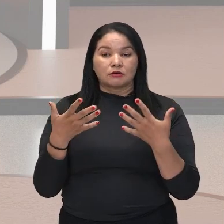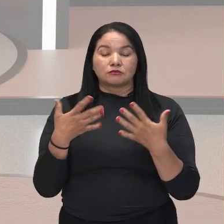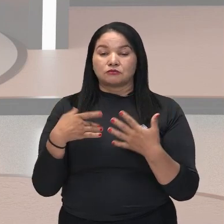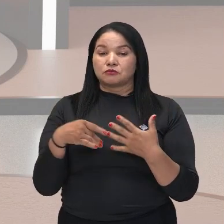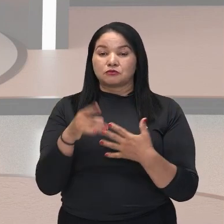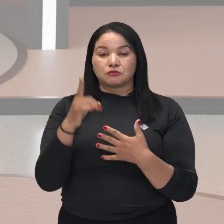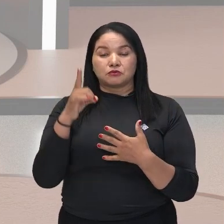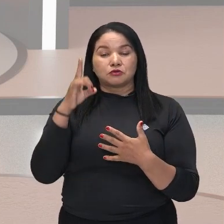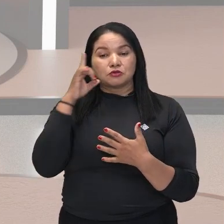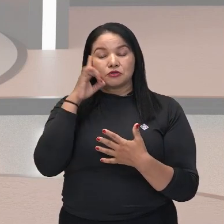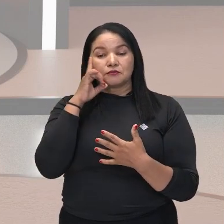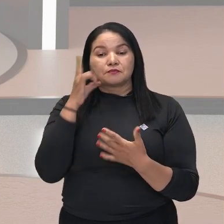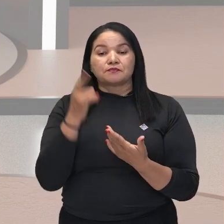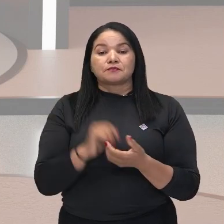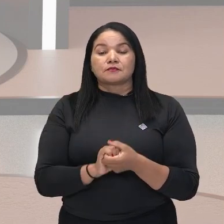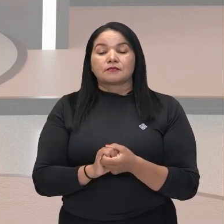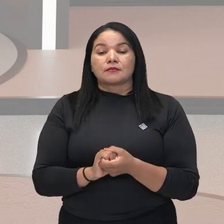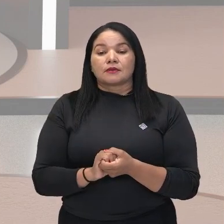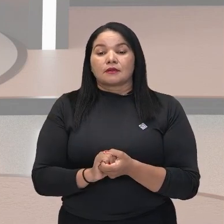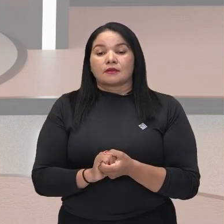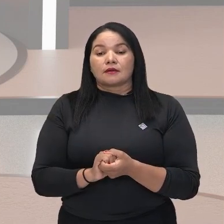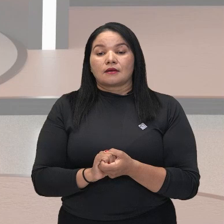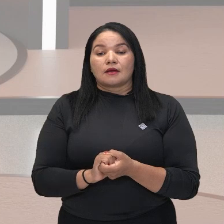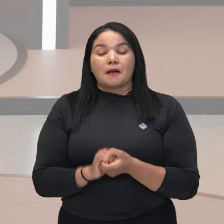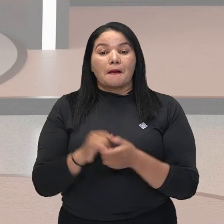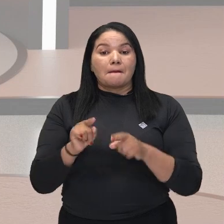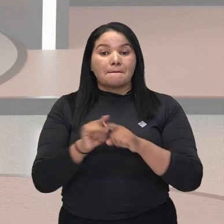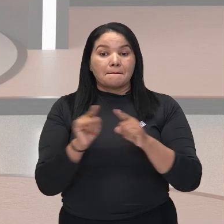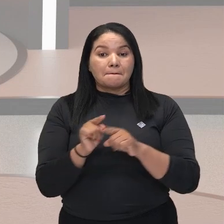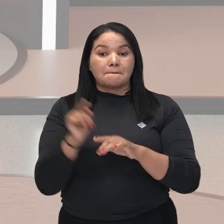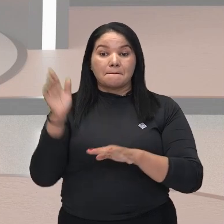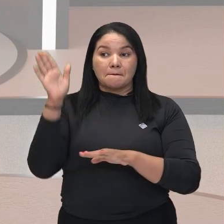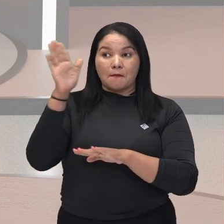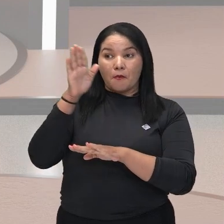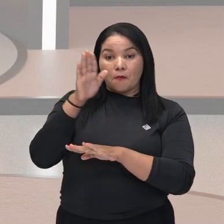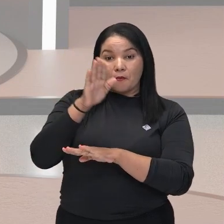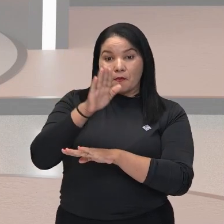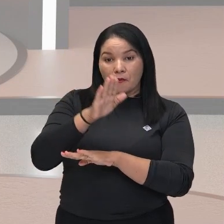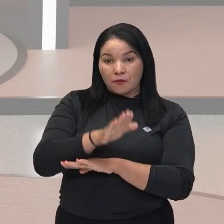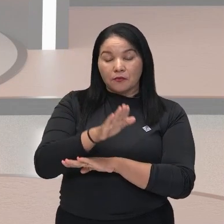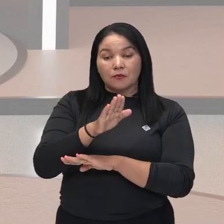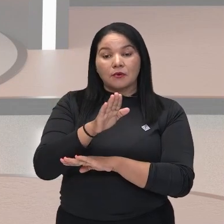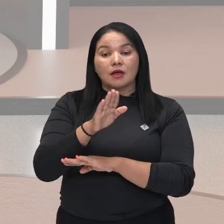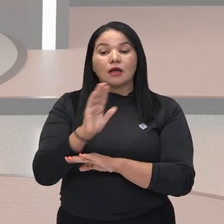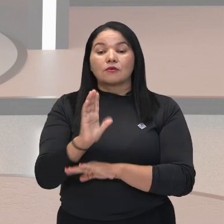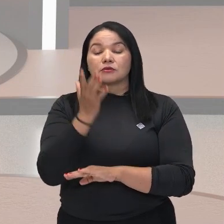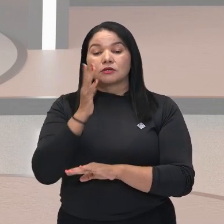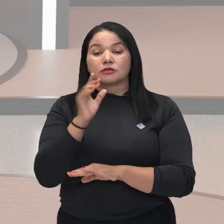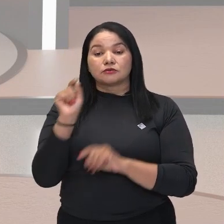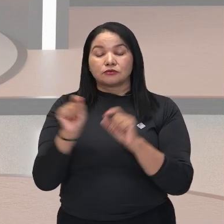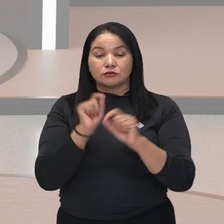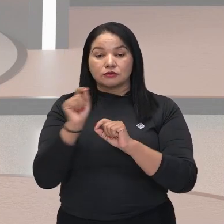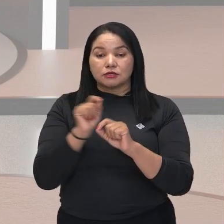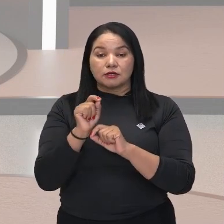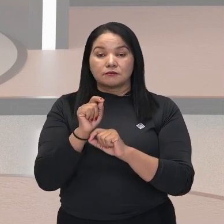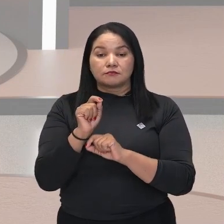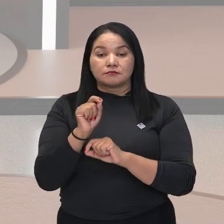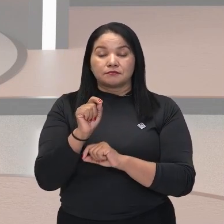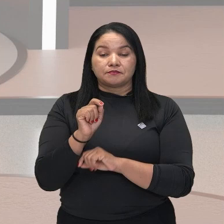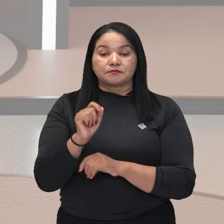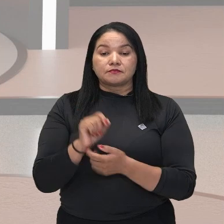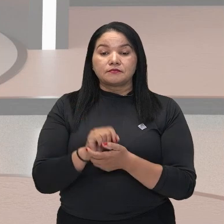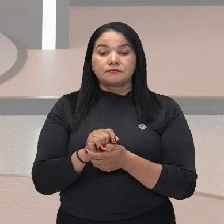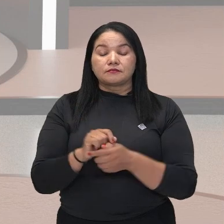dia. Porém, quando vai baixando o sol, né? Normalmente ocorre o surgimento de áreas